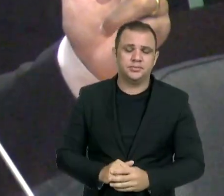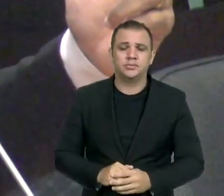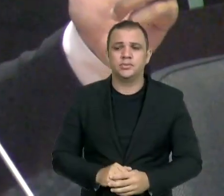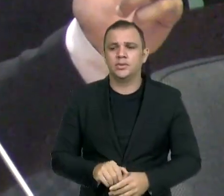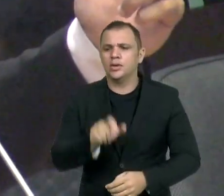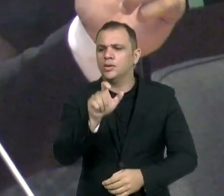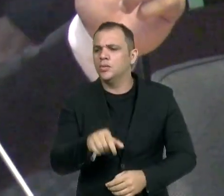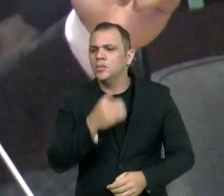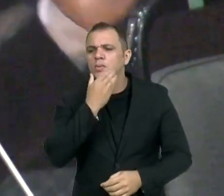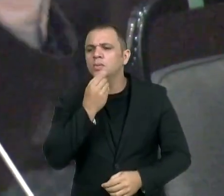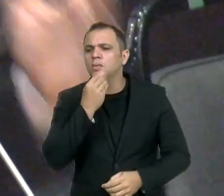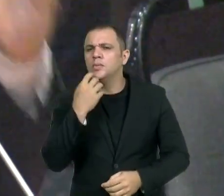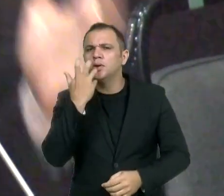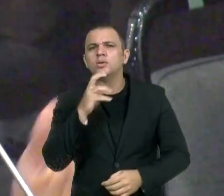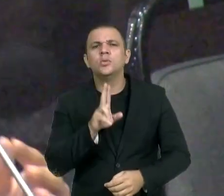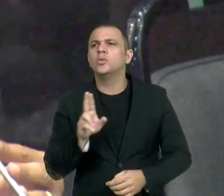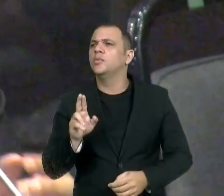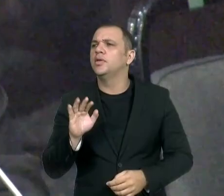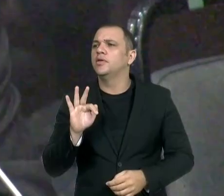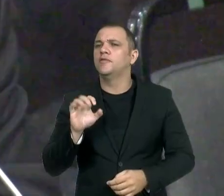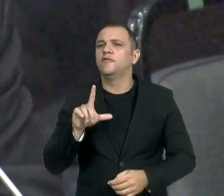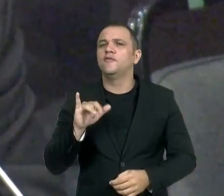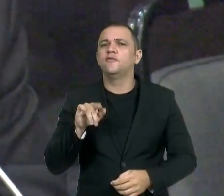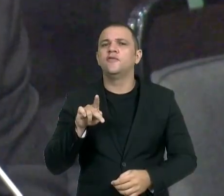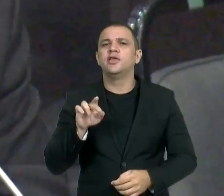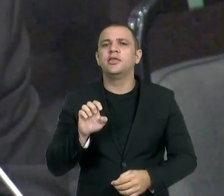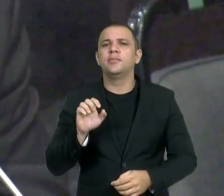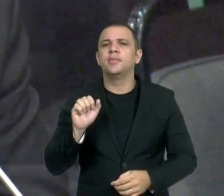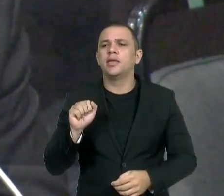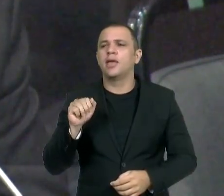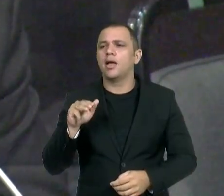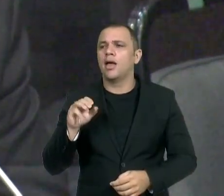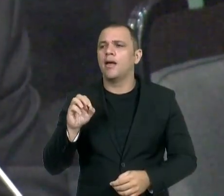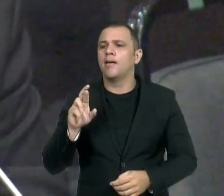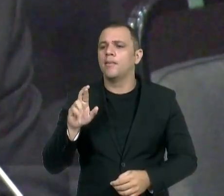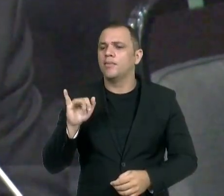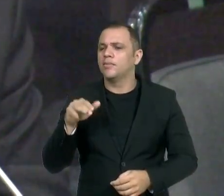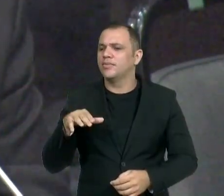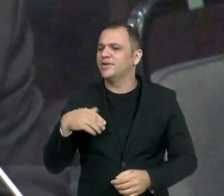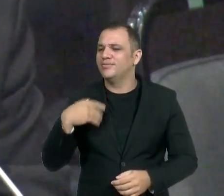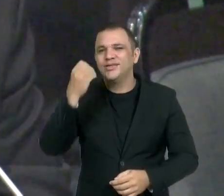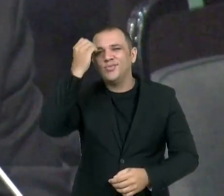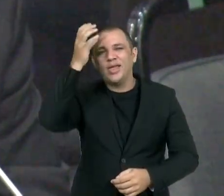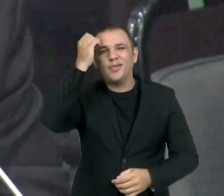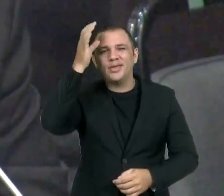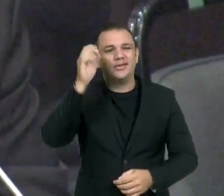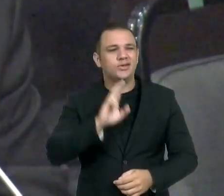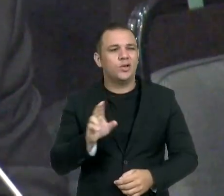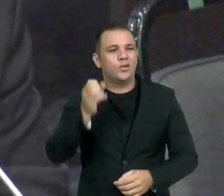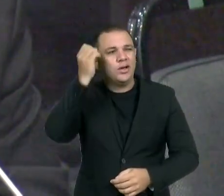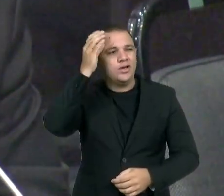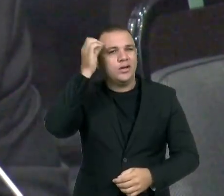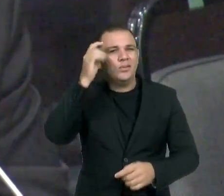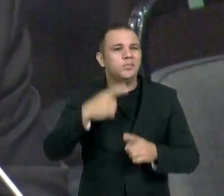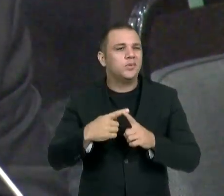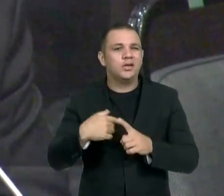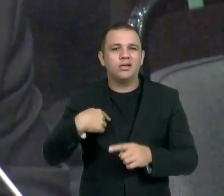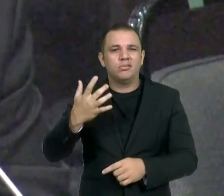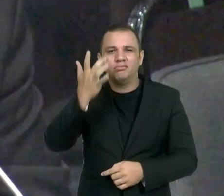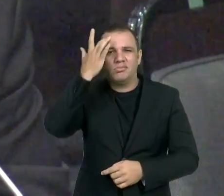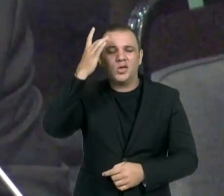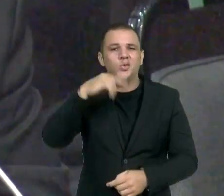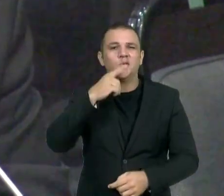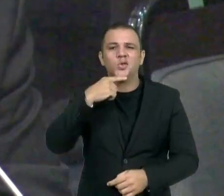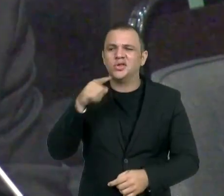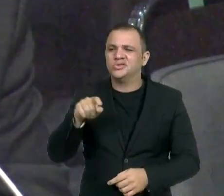que é o nome mesmo? Felipe o quê? Amorim, eu tenho dificuldade de lembrar do nome desse pessoal que canta esse tipo de música, porque não entra na minha cabeça que